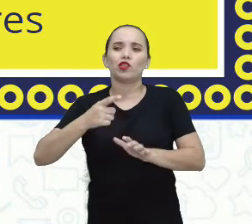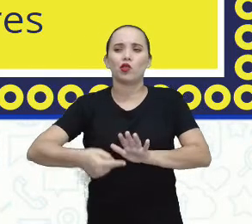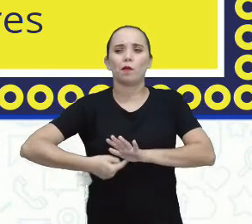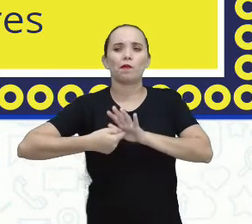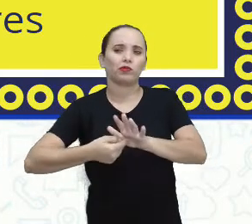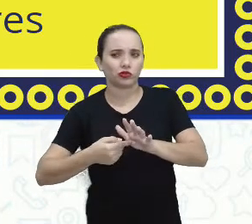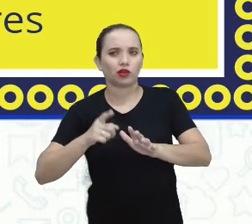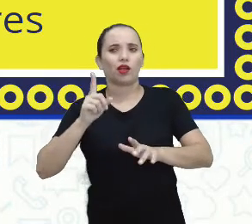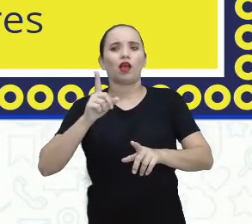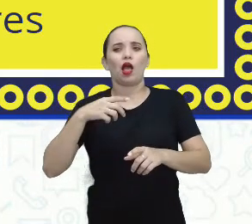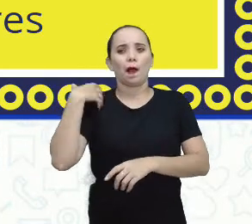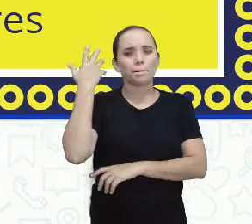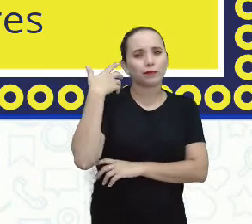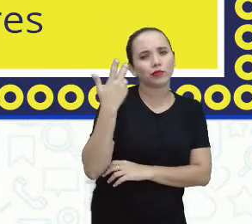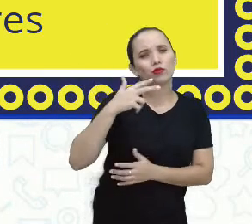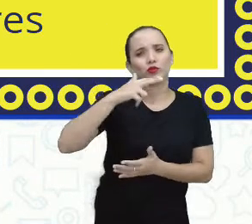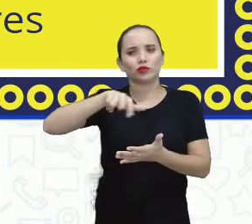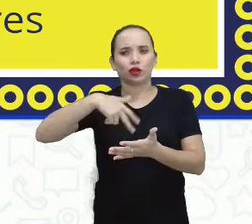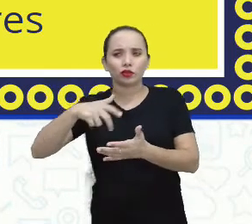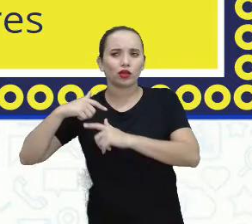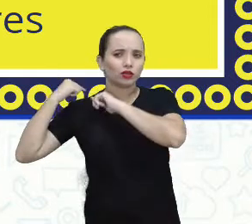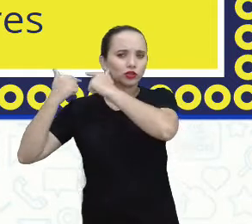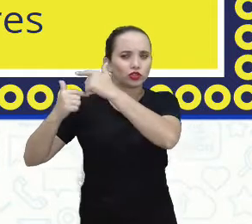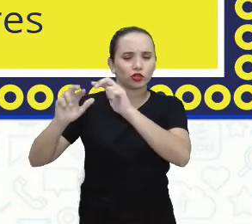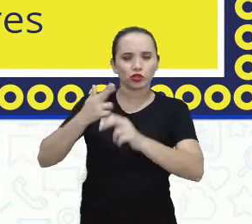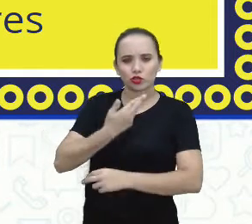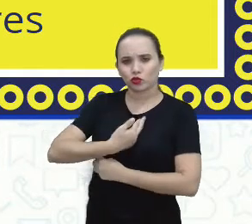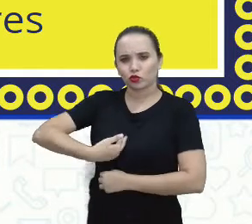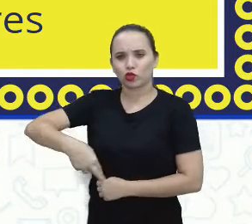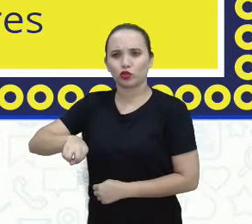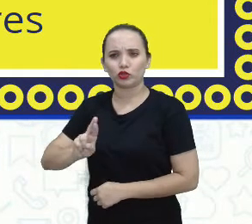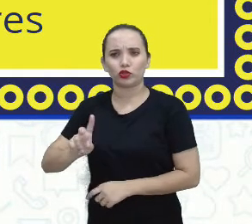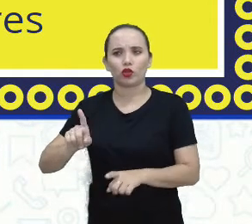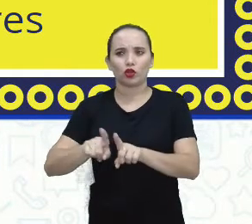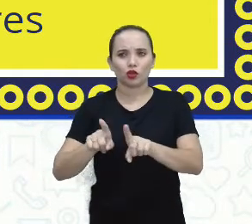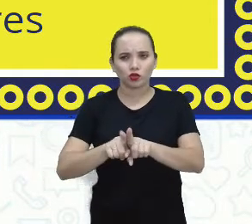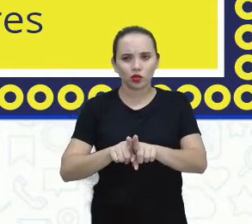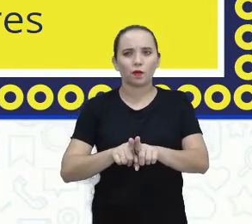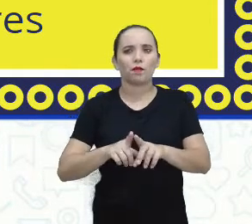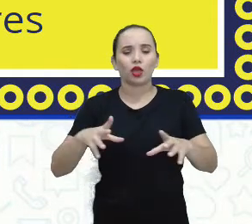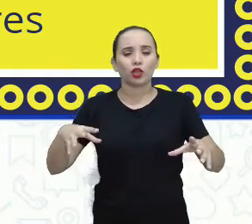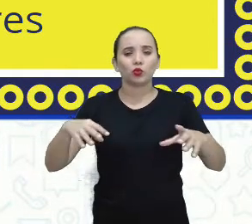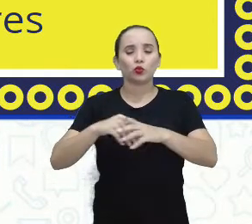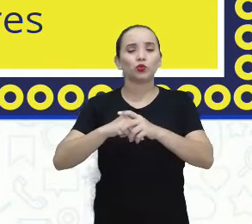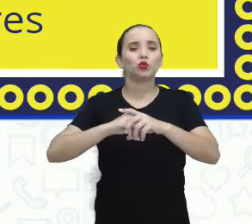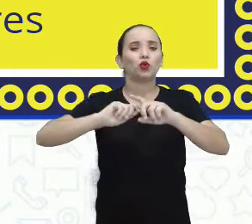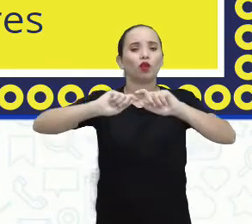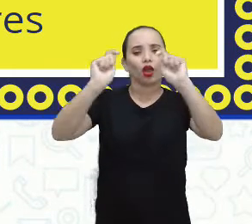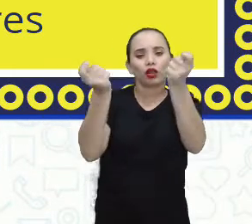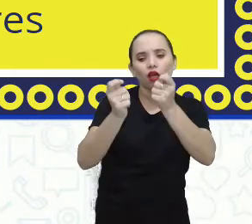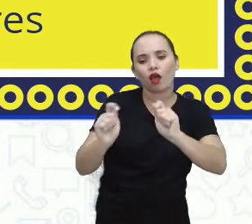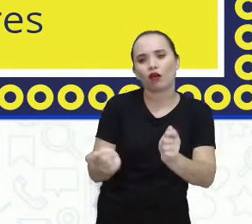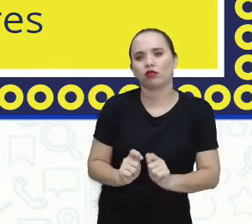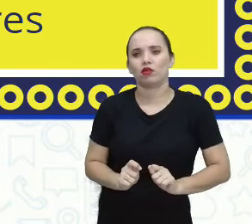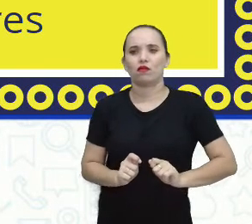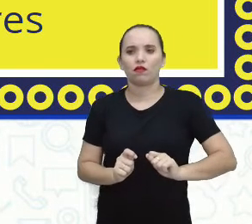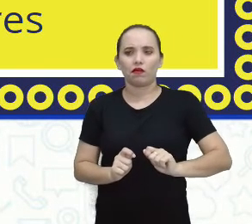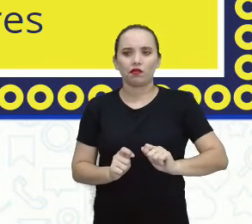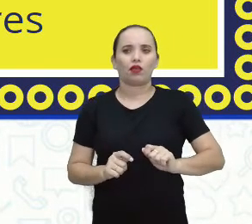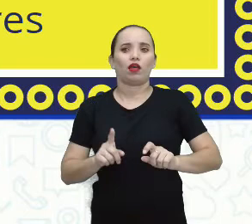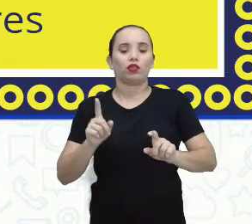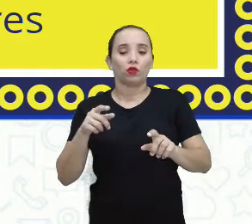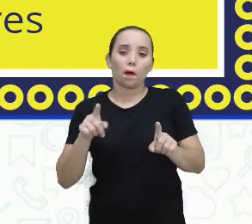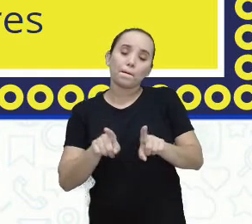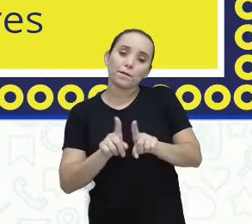o artesanato e toda a produção visual relacionada às tradições populares, né? Como eu falei, o